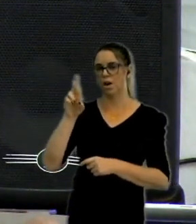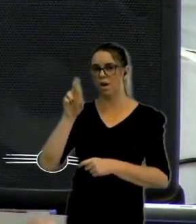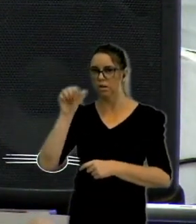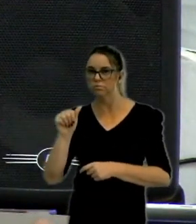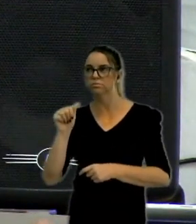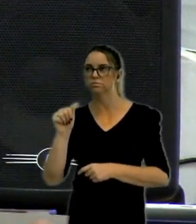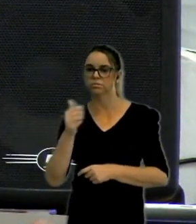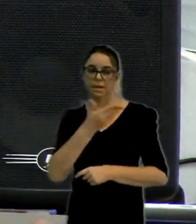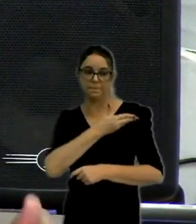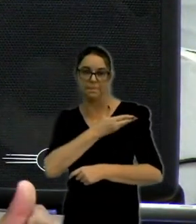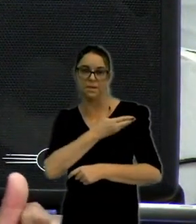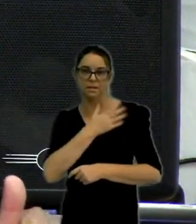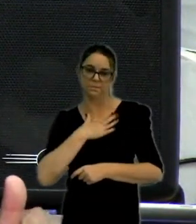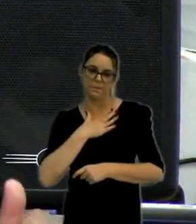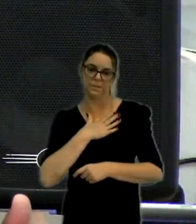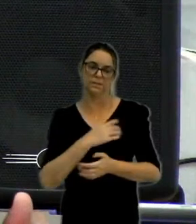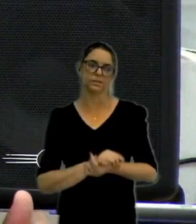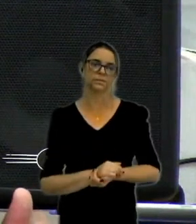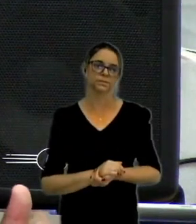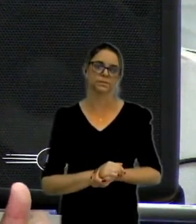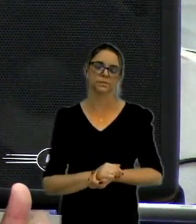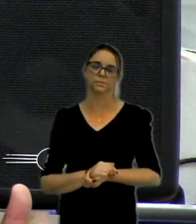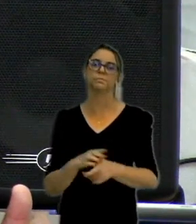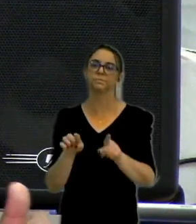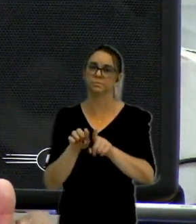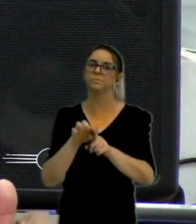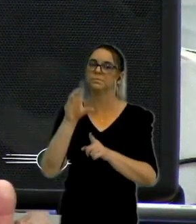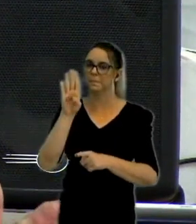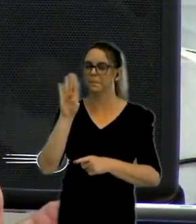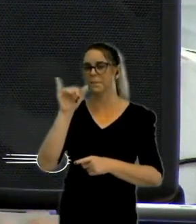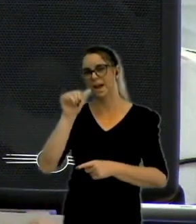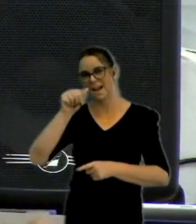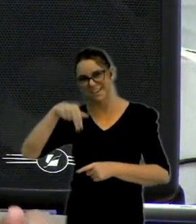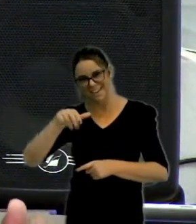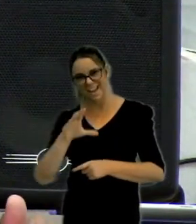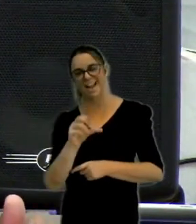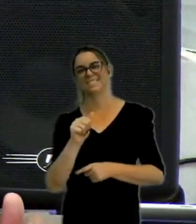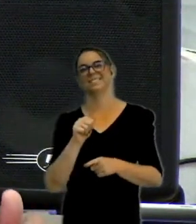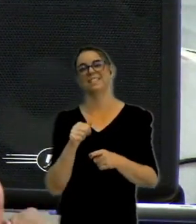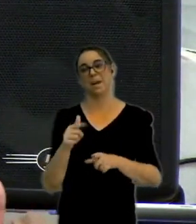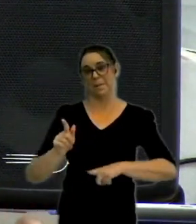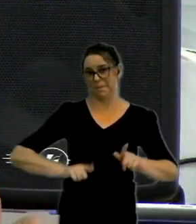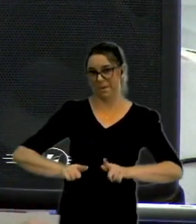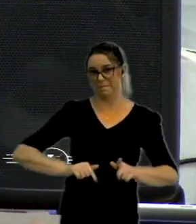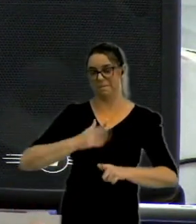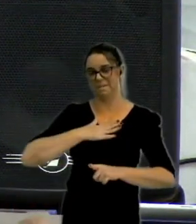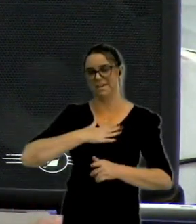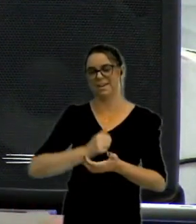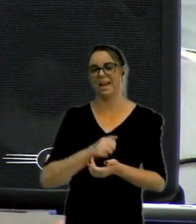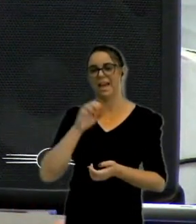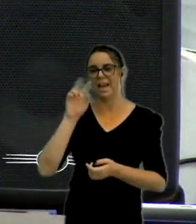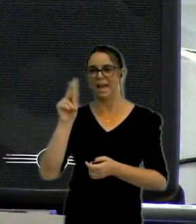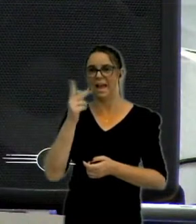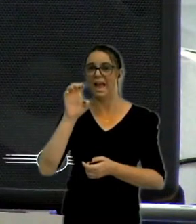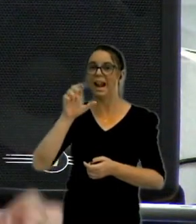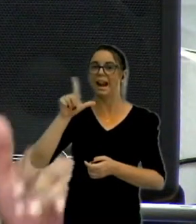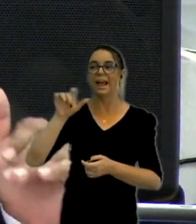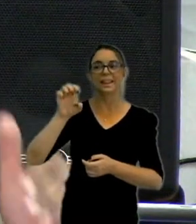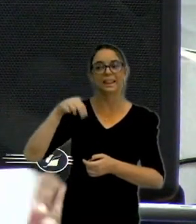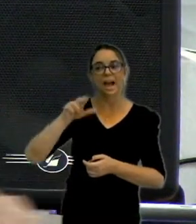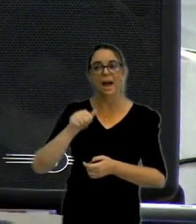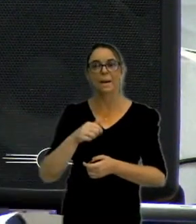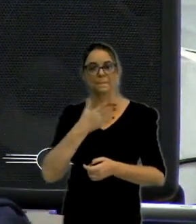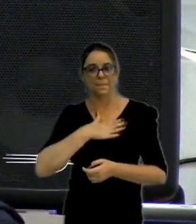Dora, minha amiga. Também Bianca Macedo, que é minha prima. A Helena Macedo, que é minha tia.